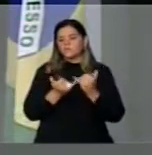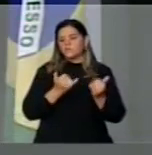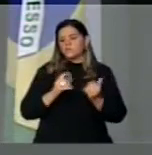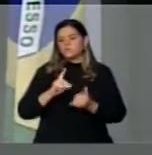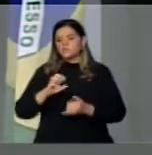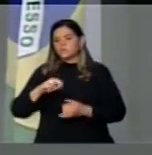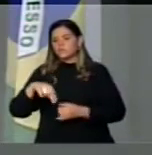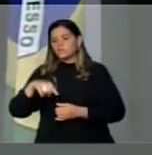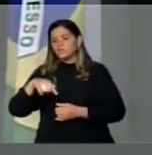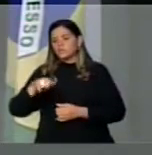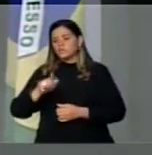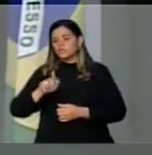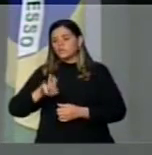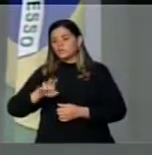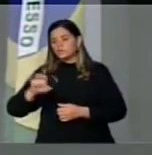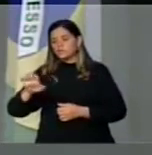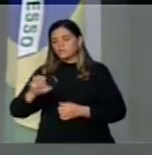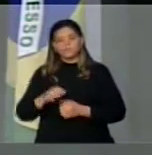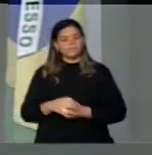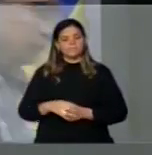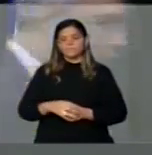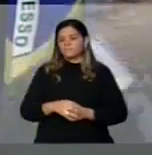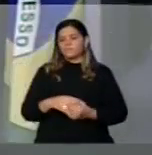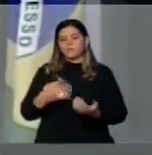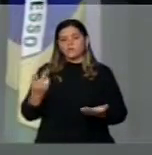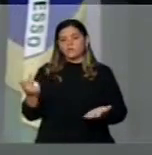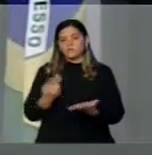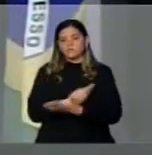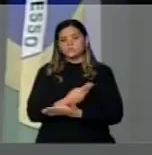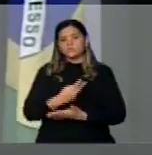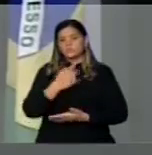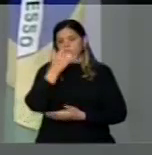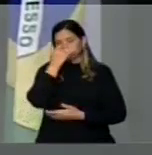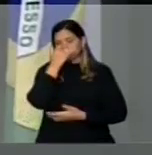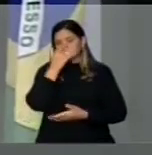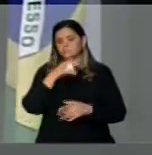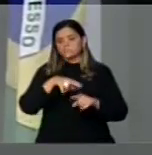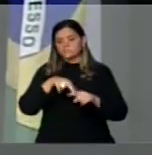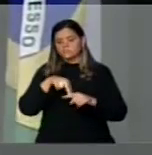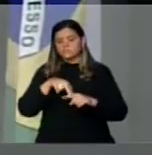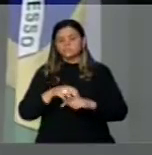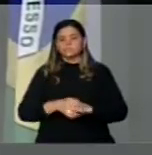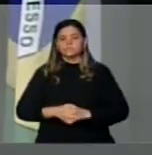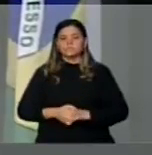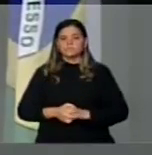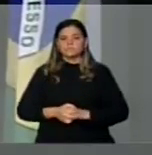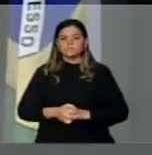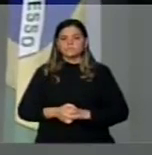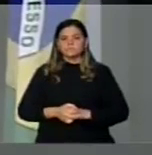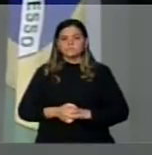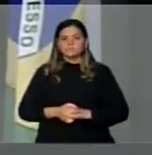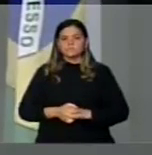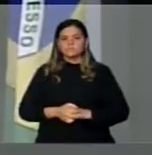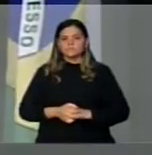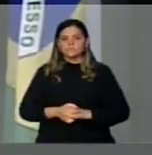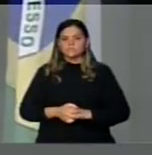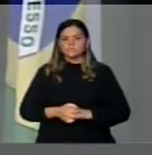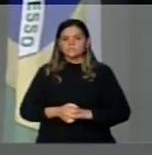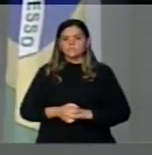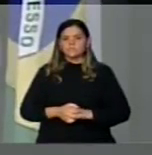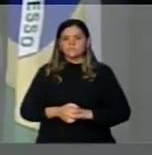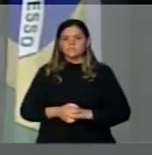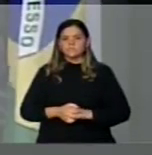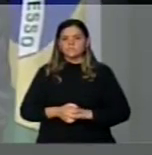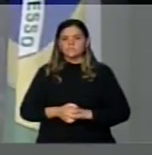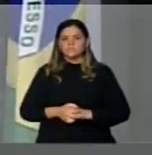ocorrendo, não era bem assim. Sem estratégia de notificação